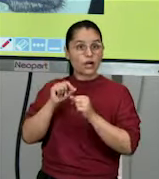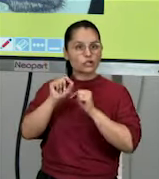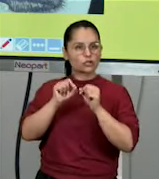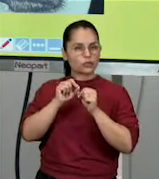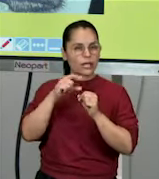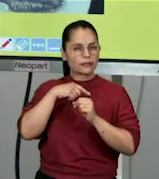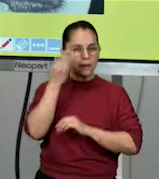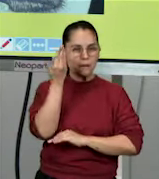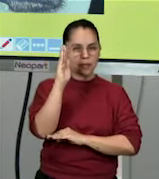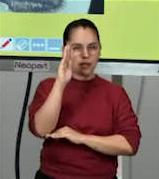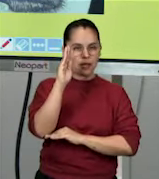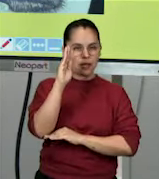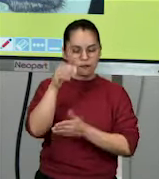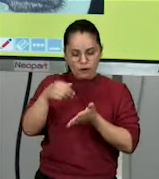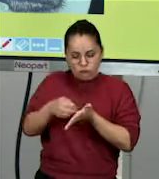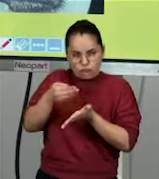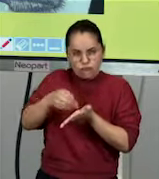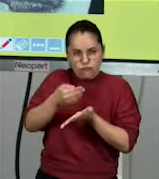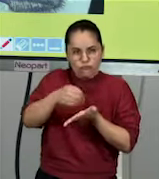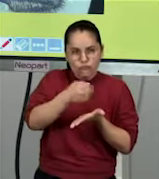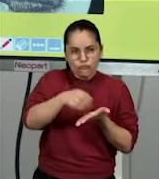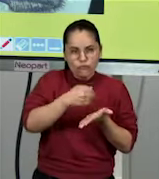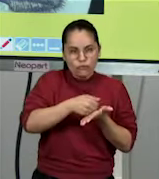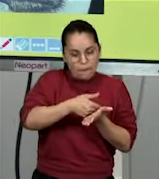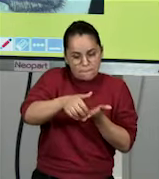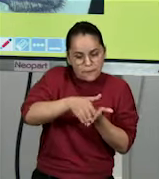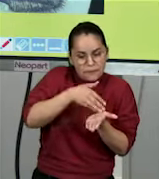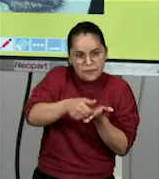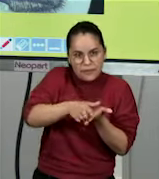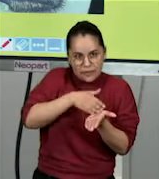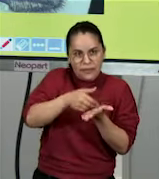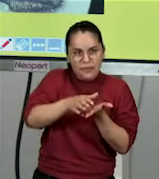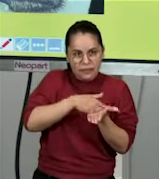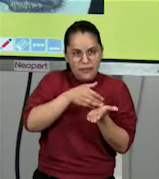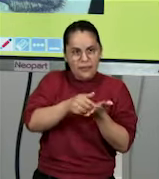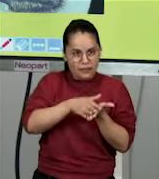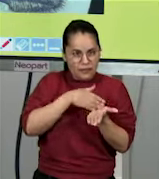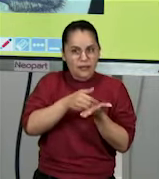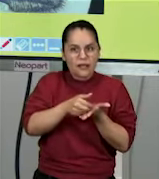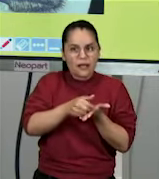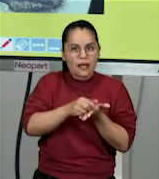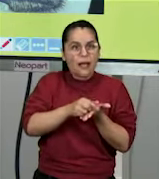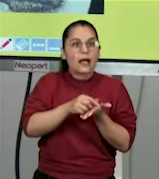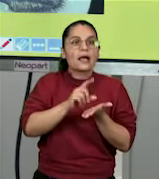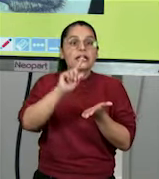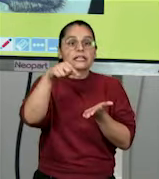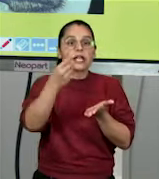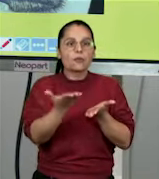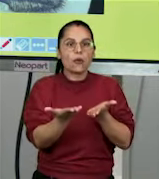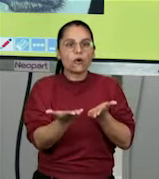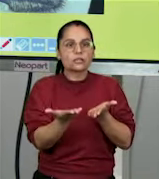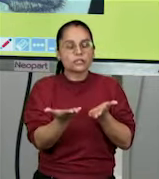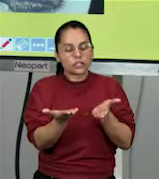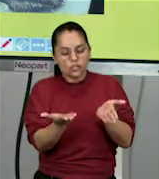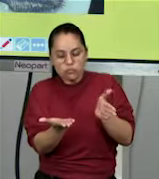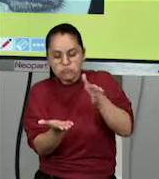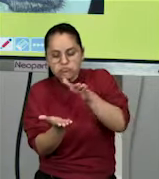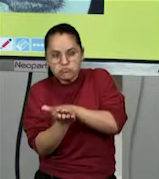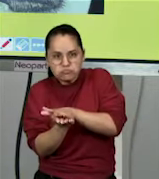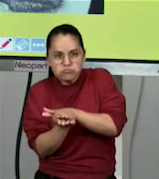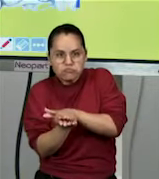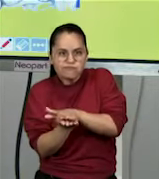uma madeira, faz buracos nas madeiras, pinta essa madeira que está então escavada e depois a gente imprime em um